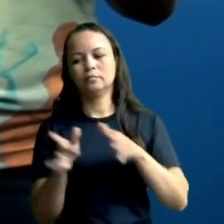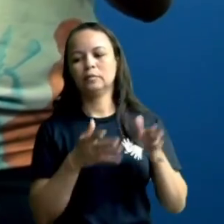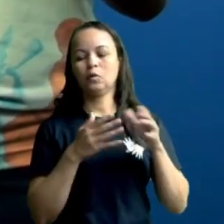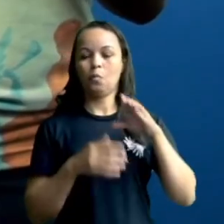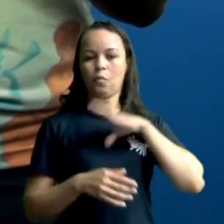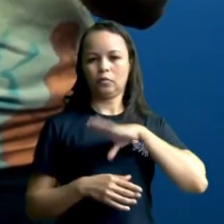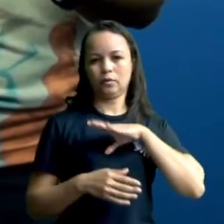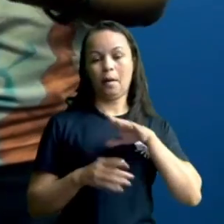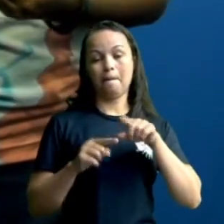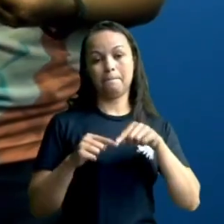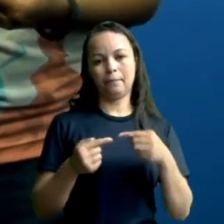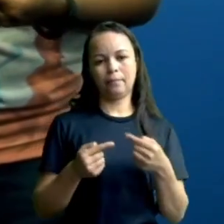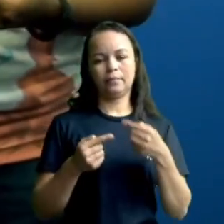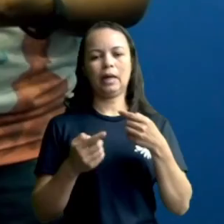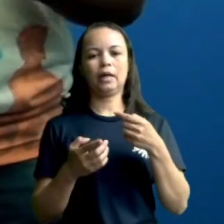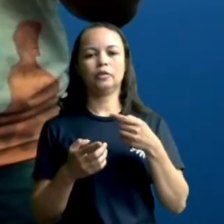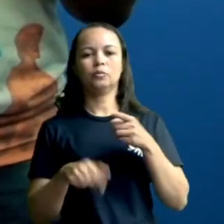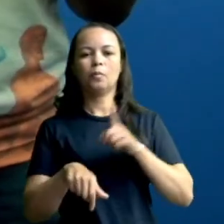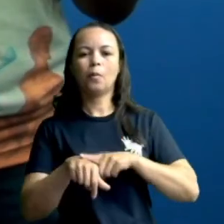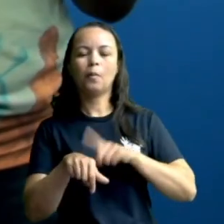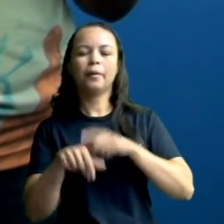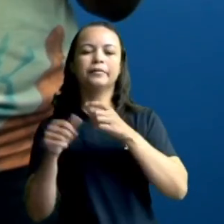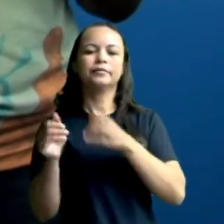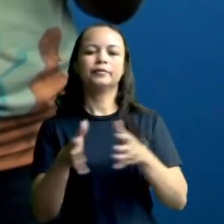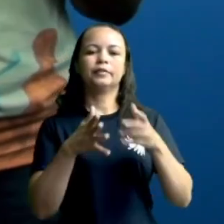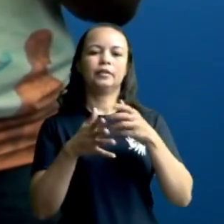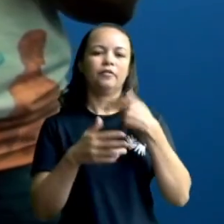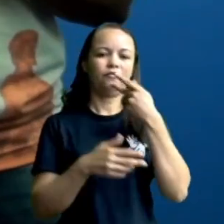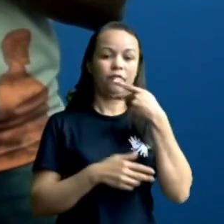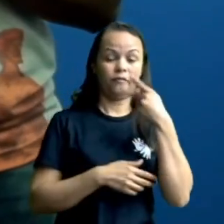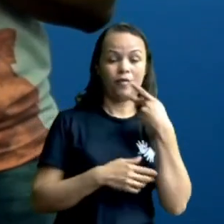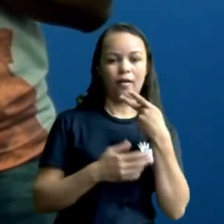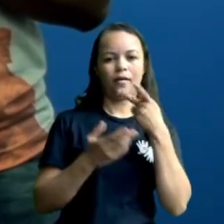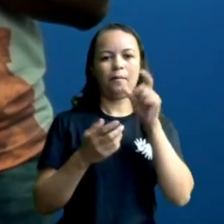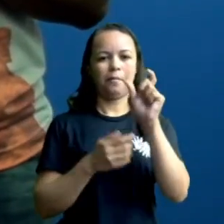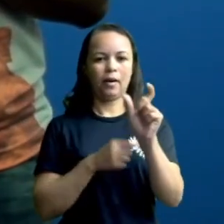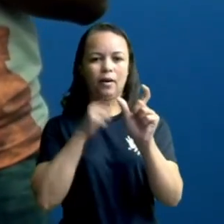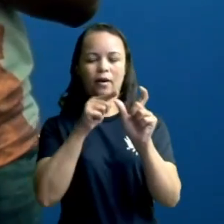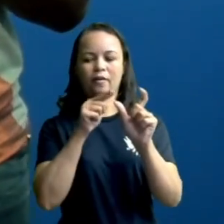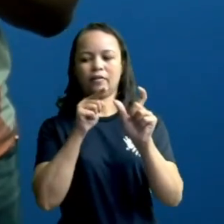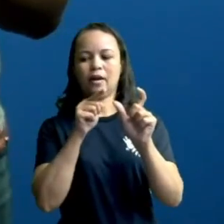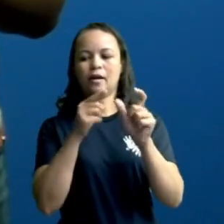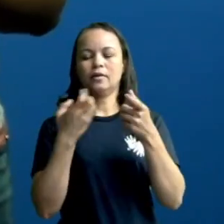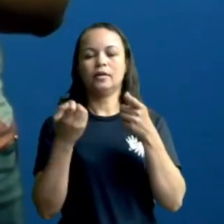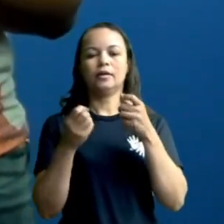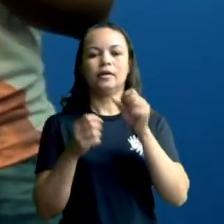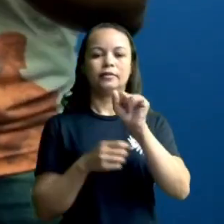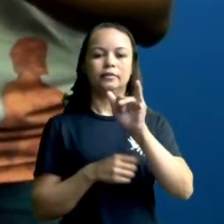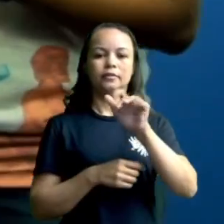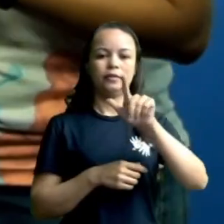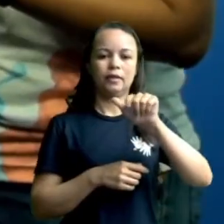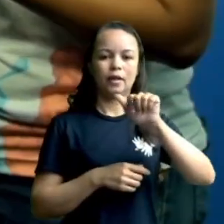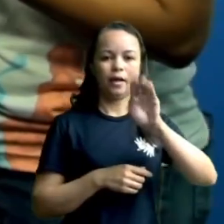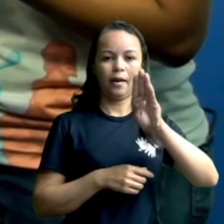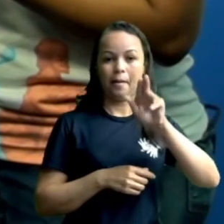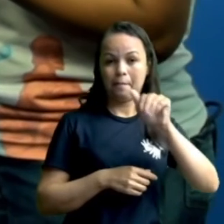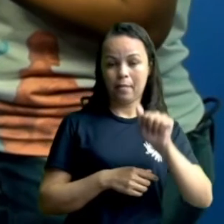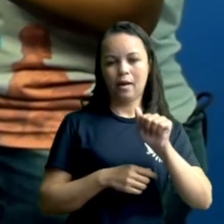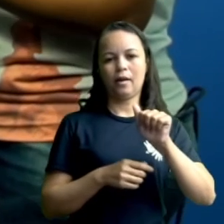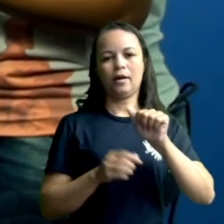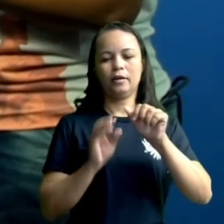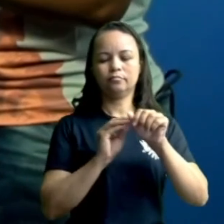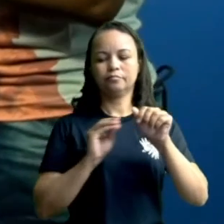gente pronuncia essa palavra, a sílaba tônica ela se desloca. Por exemplo,